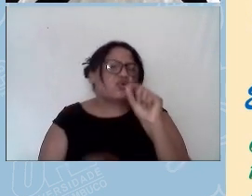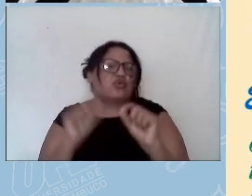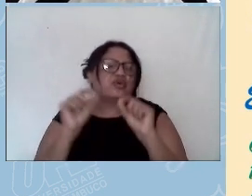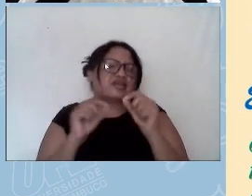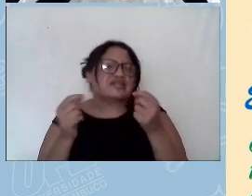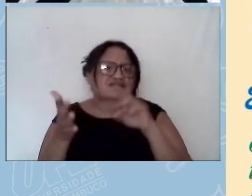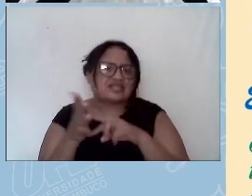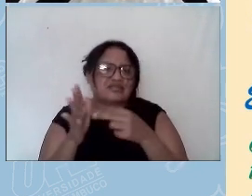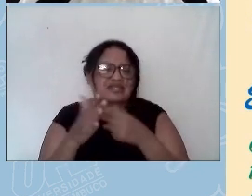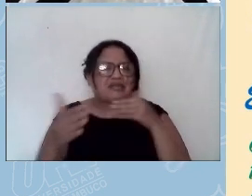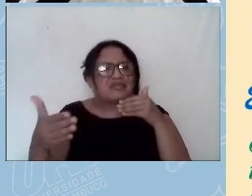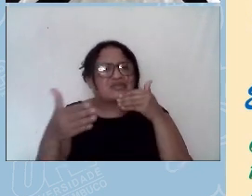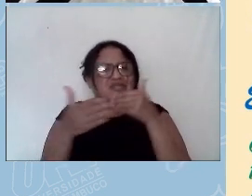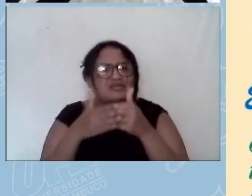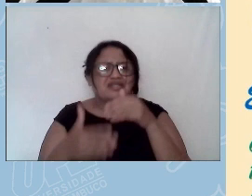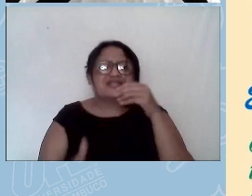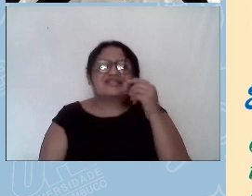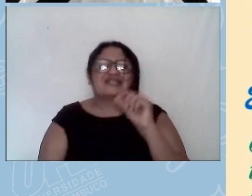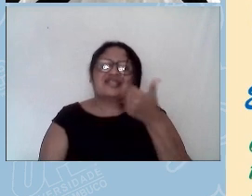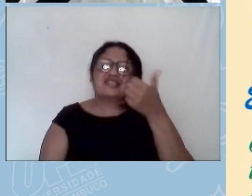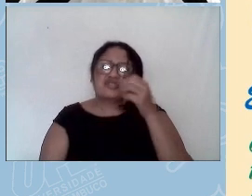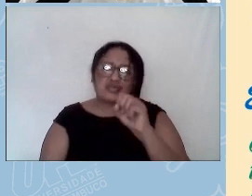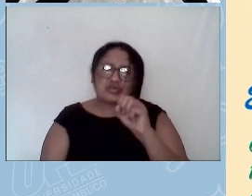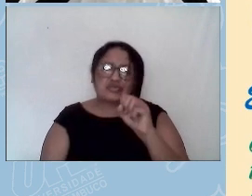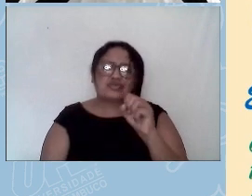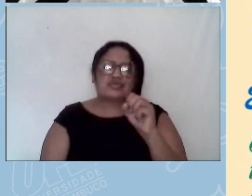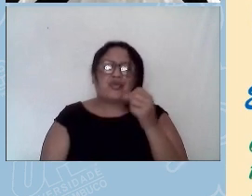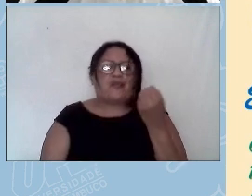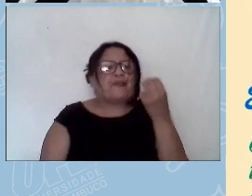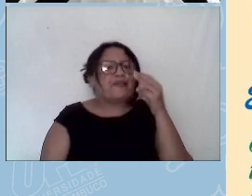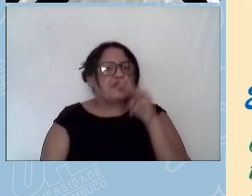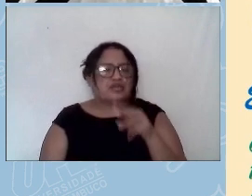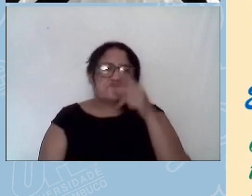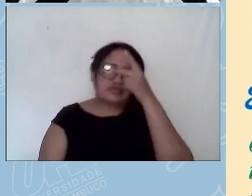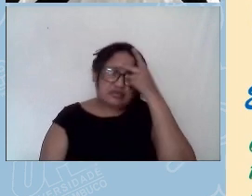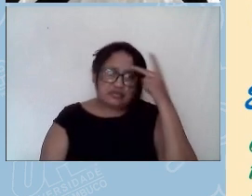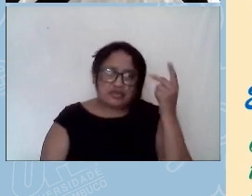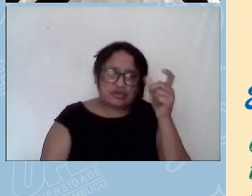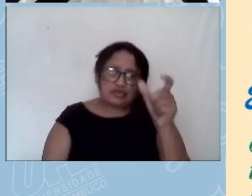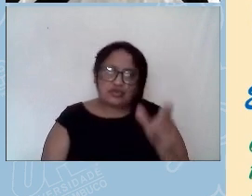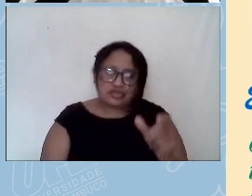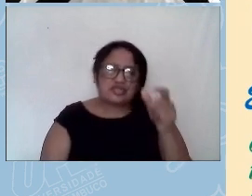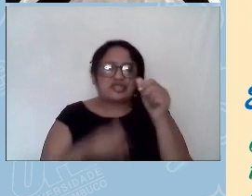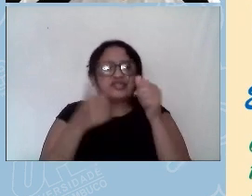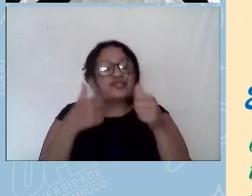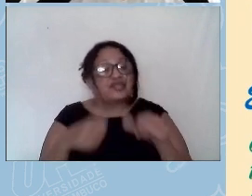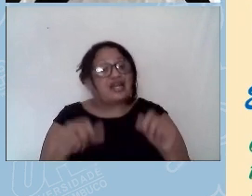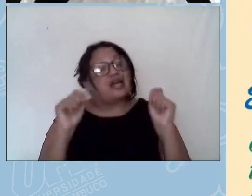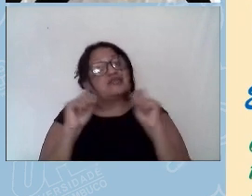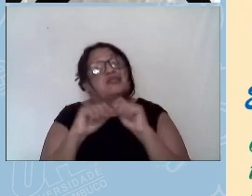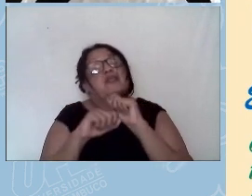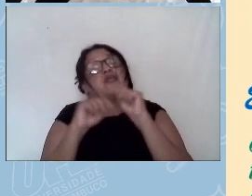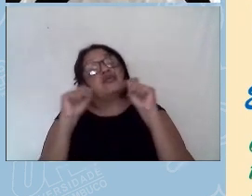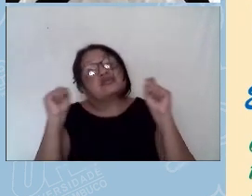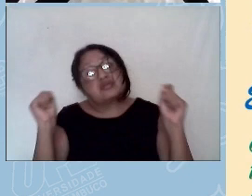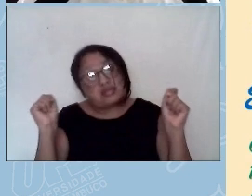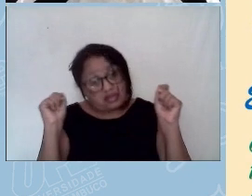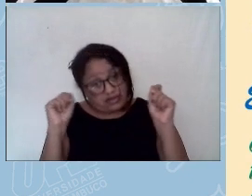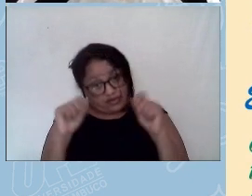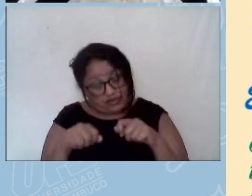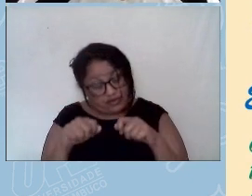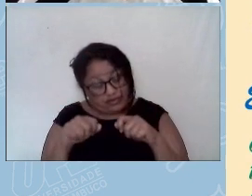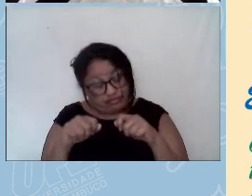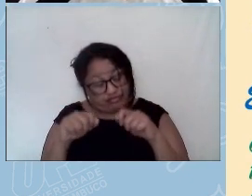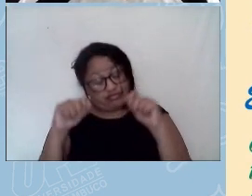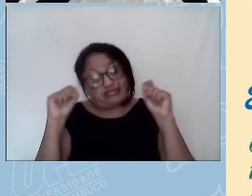que eu vou ter aproximadamente 18 milhões de pessoas que ficaram possivelmente elas